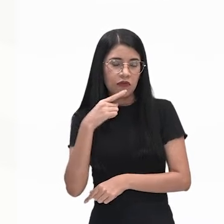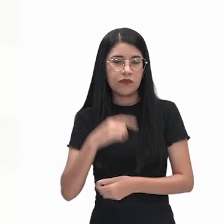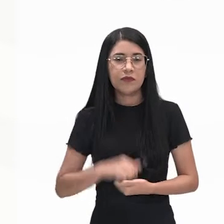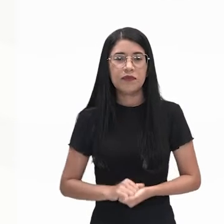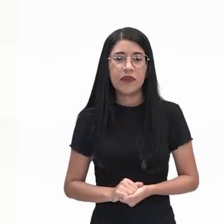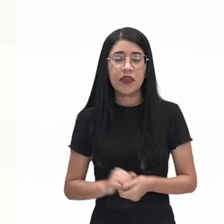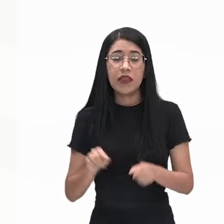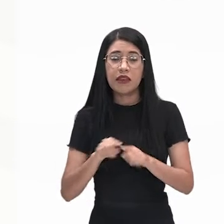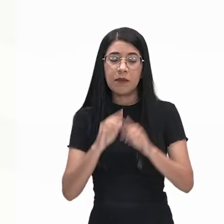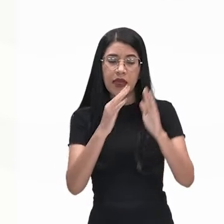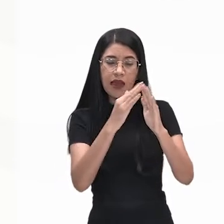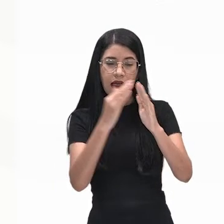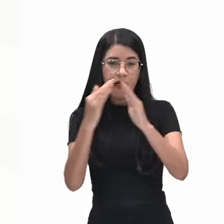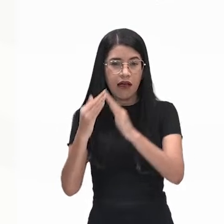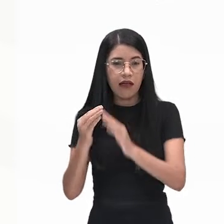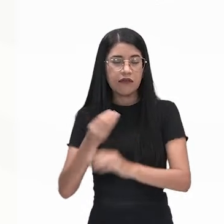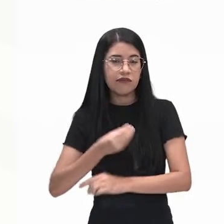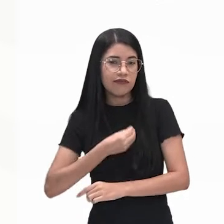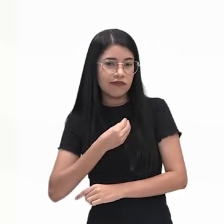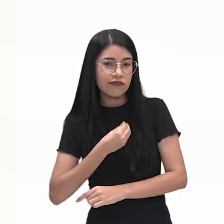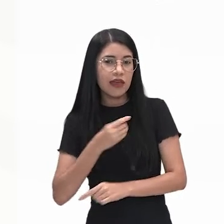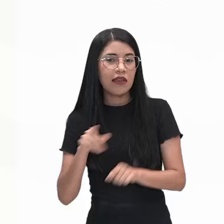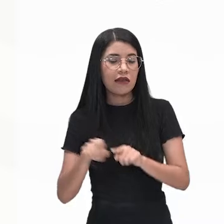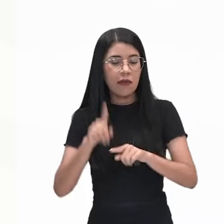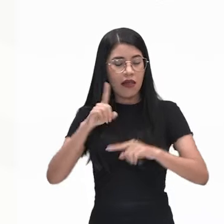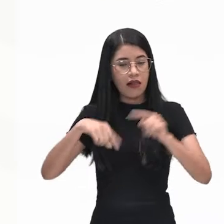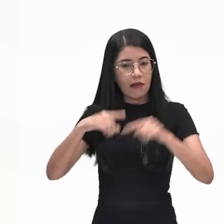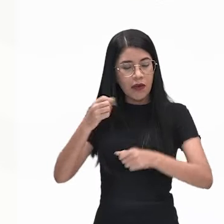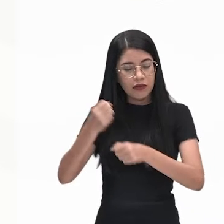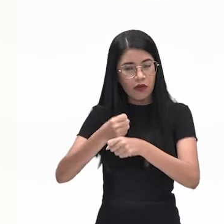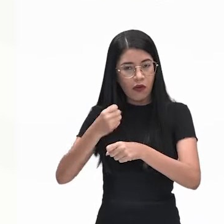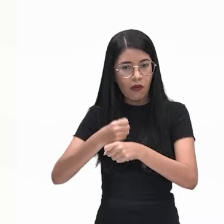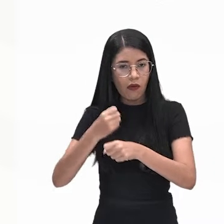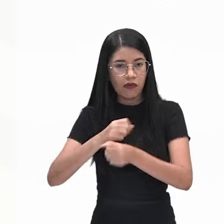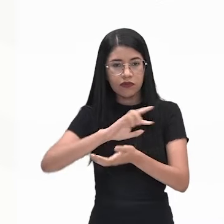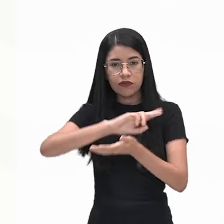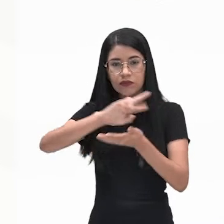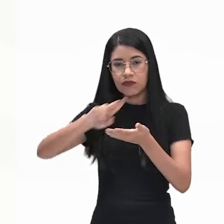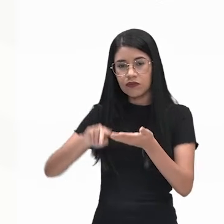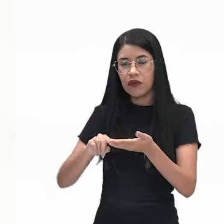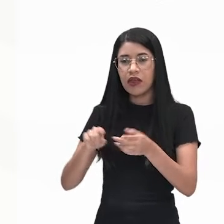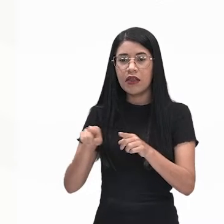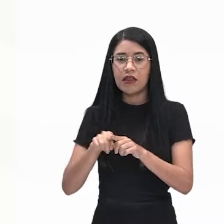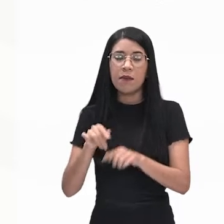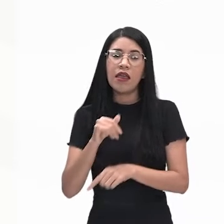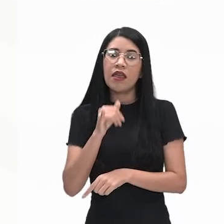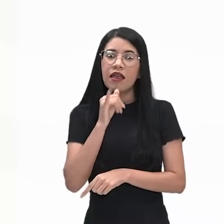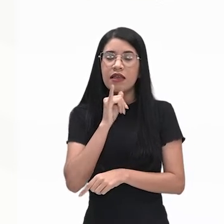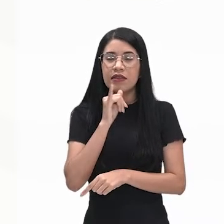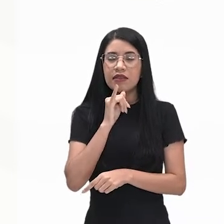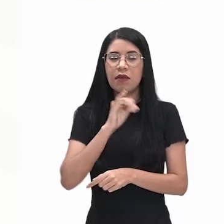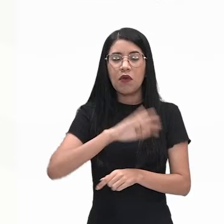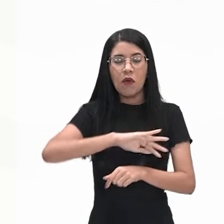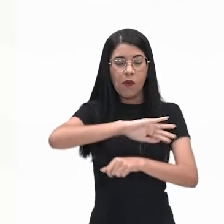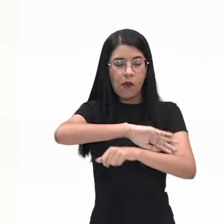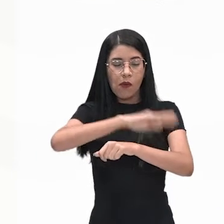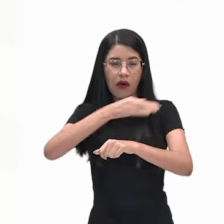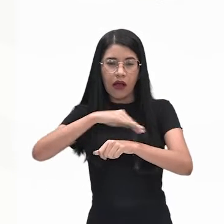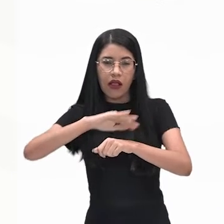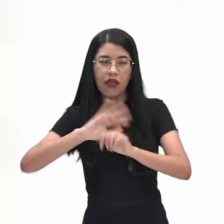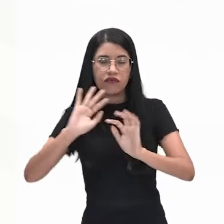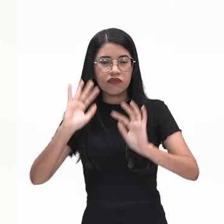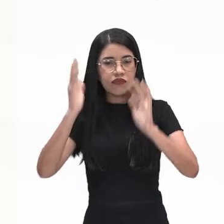claro, tá bom? E os objetos que o homem constrói, e também todos os elementos naturais, relevo, clima